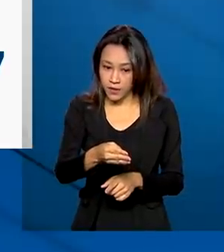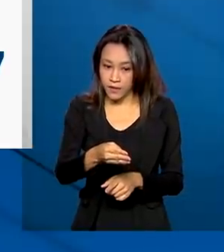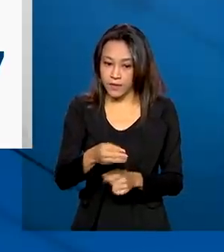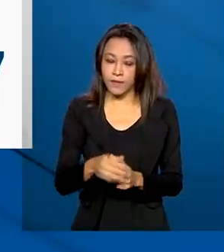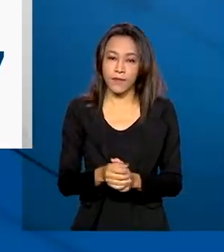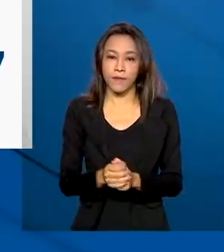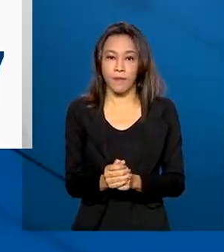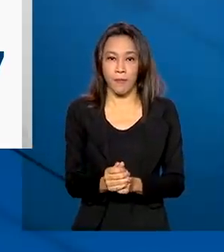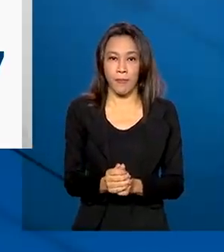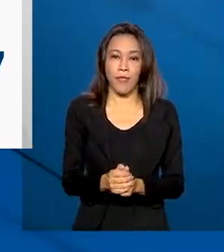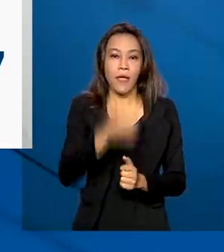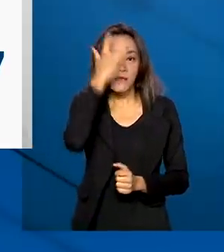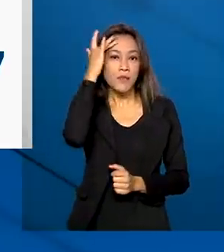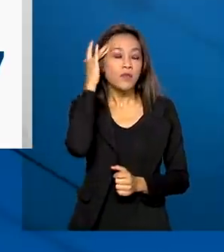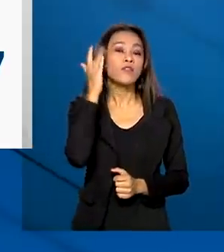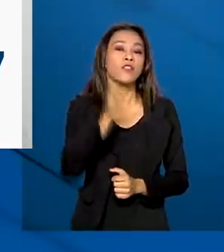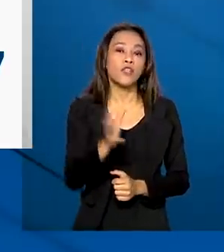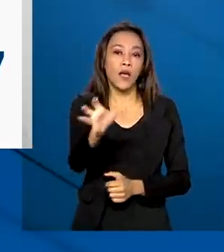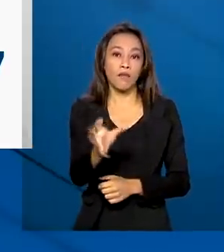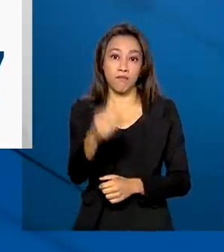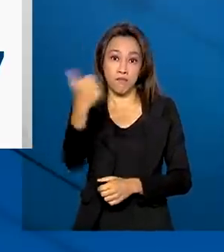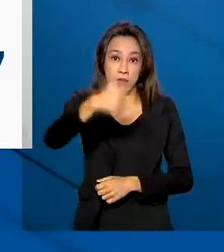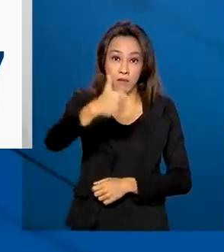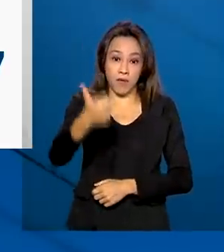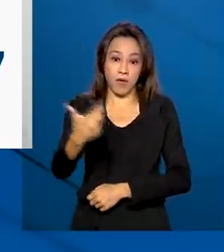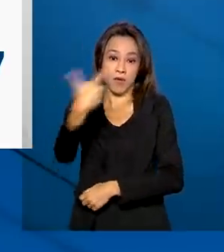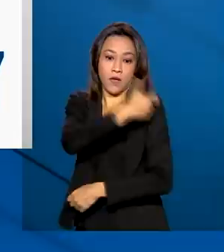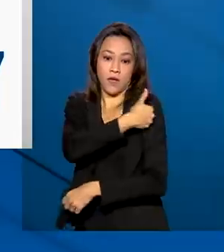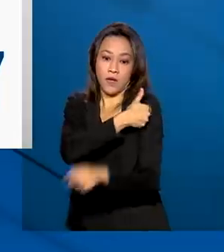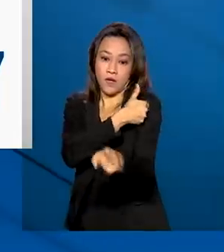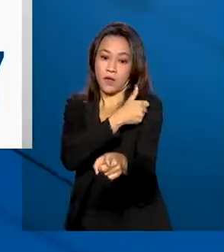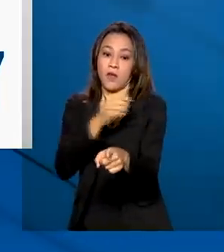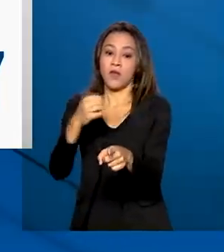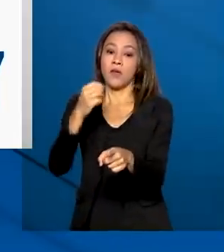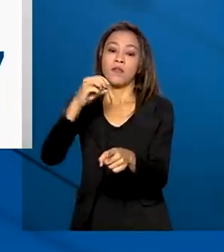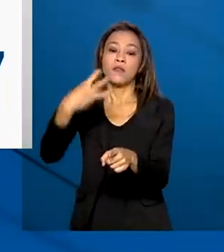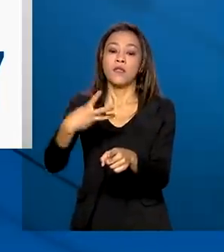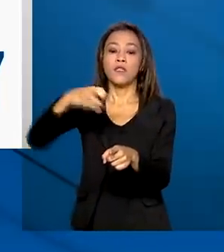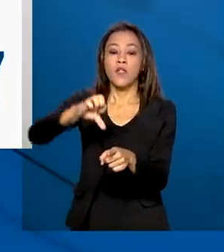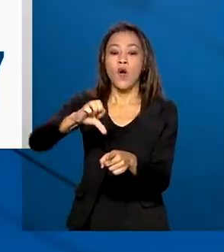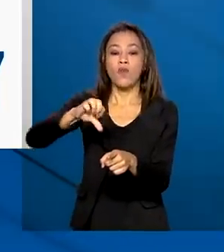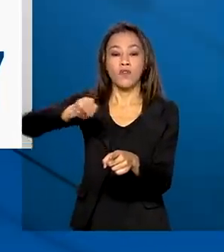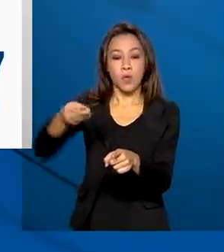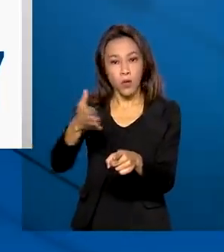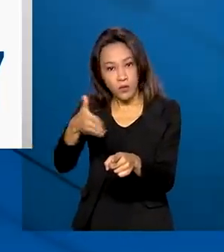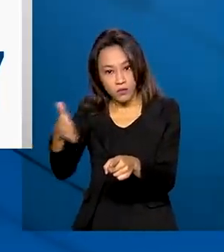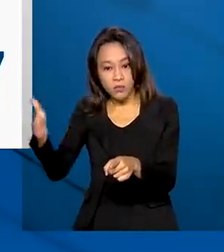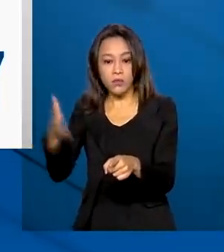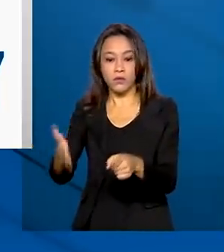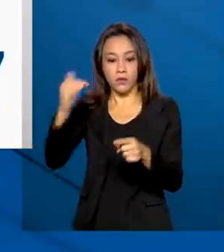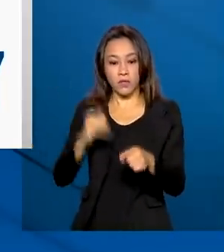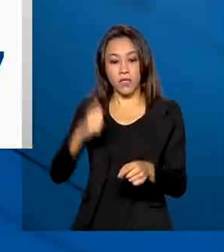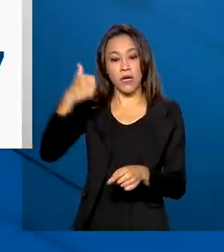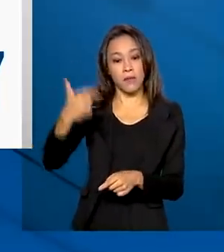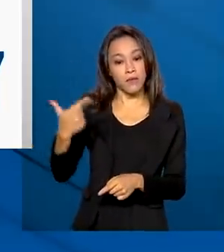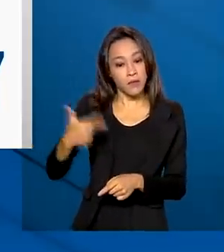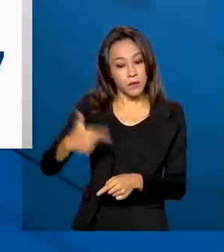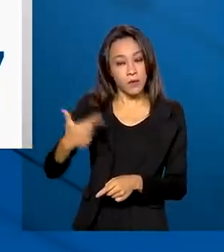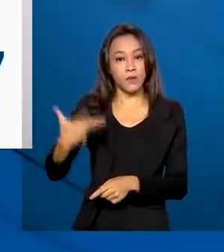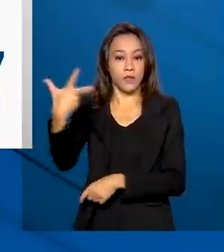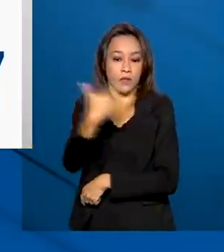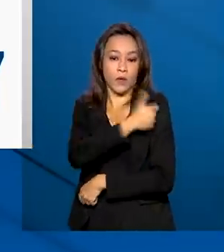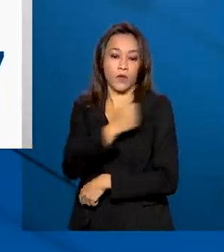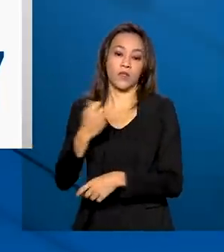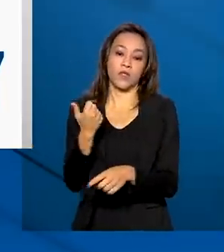As pessoas que tomaram a primeira dose totalizam mais de 39 milhões e 100 mil e as pessoas que tomaram a primeira e a segunda são 18